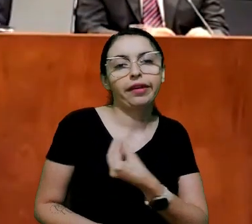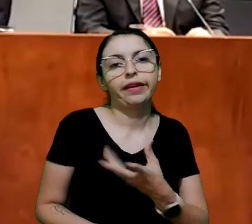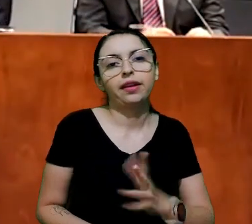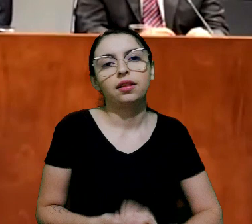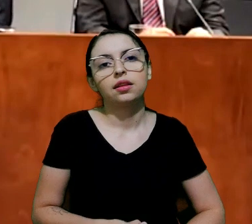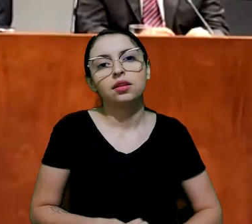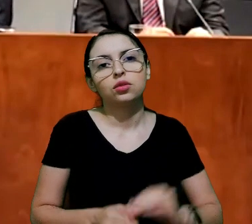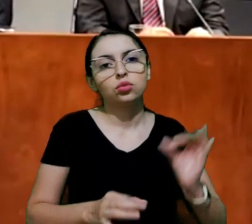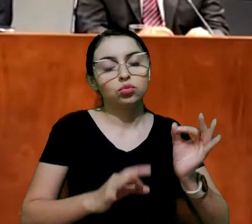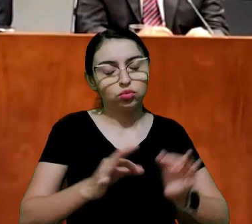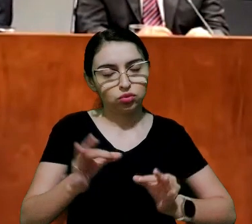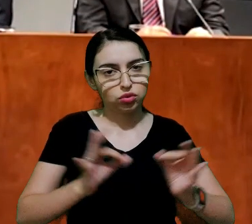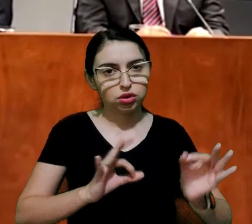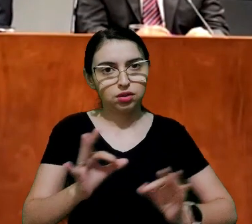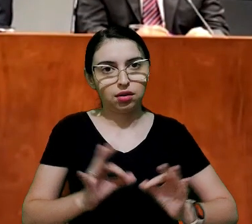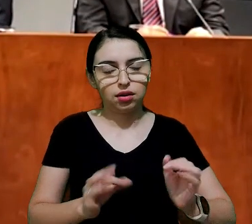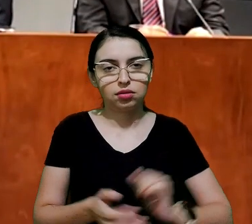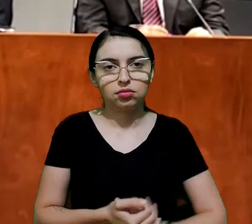a prática